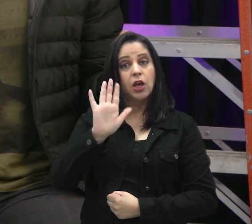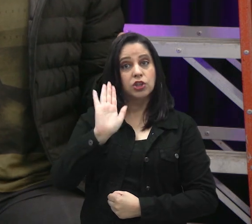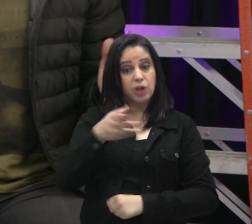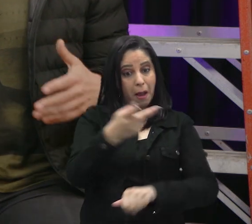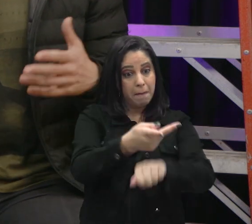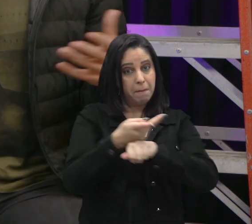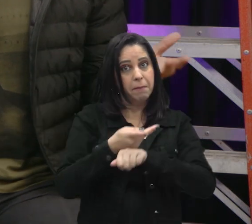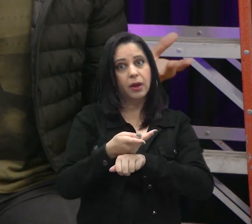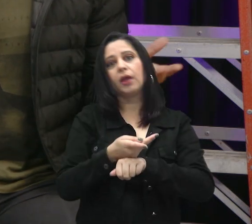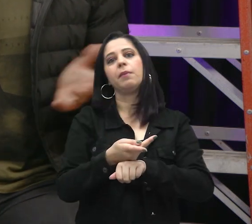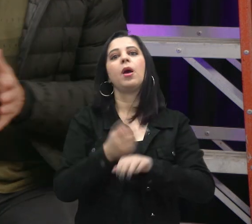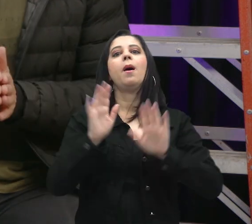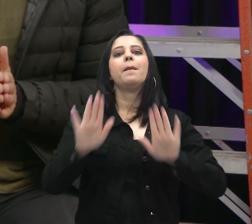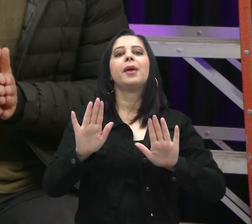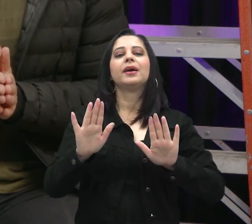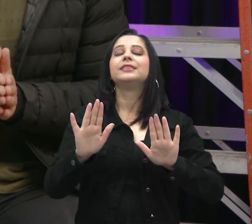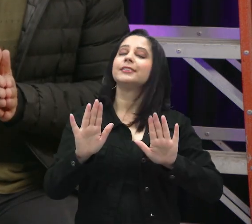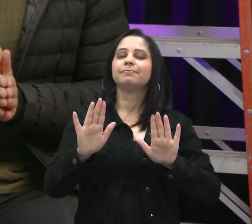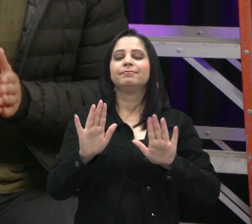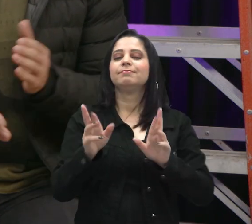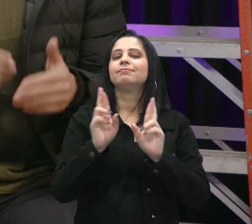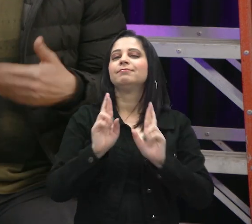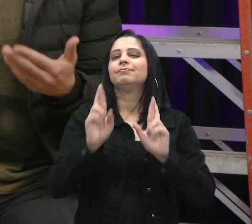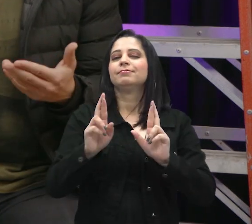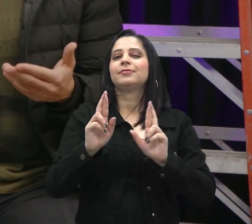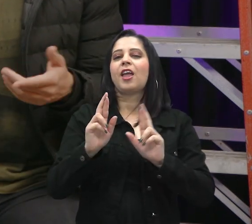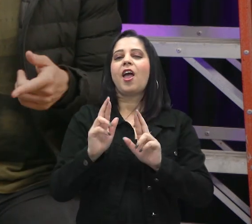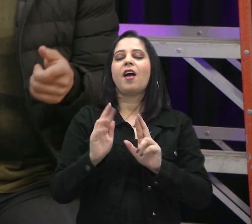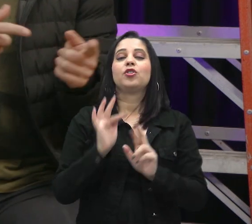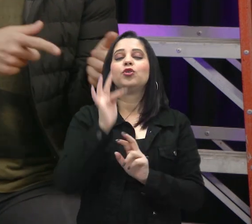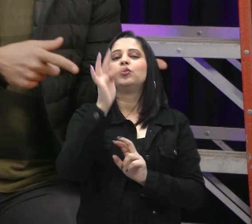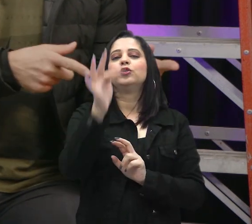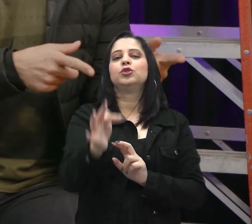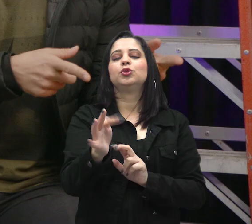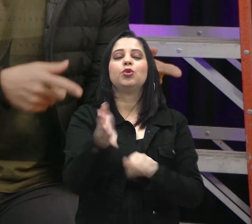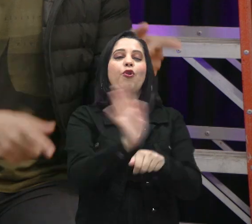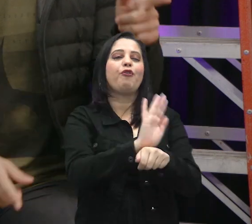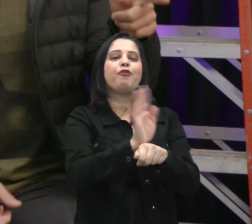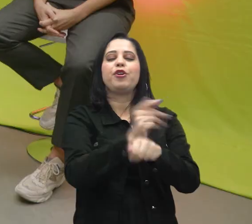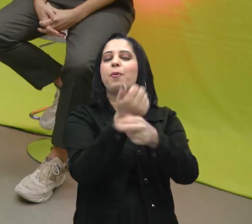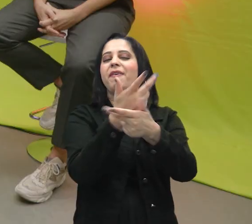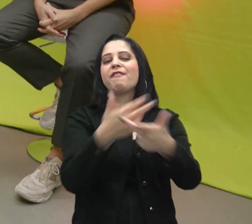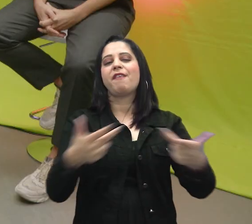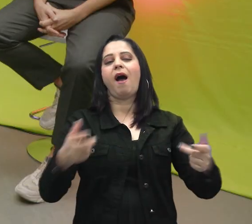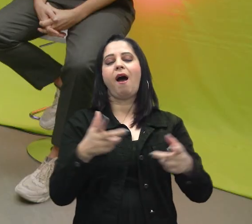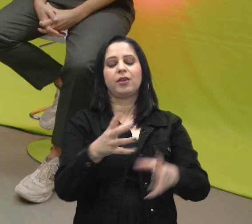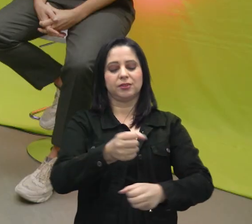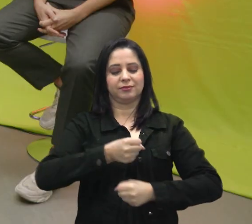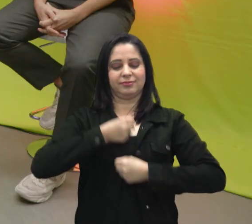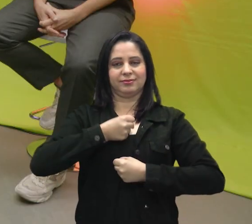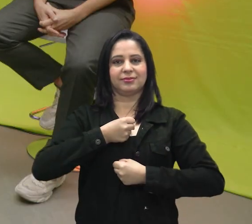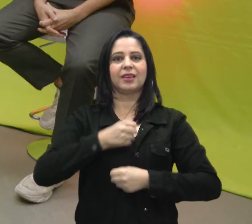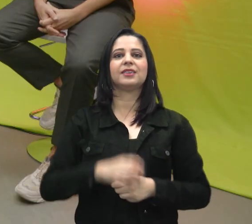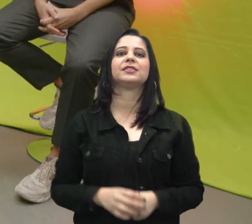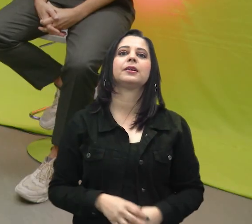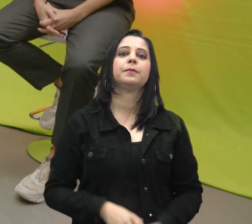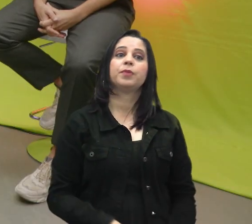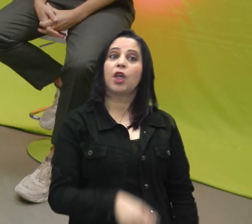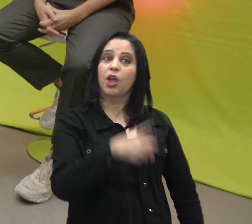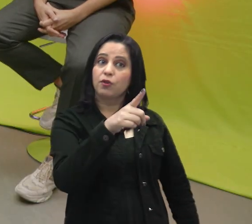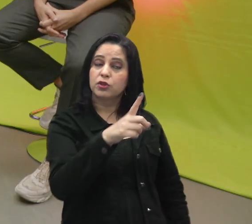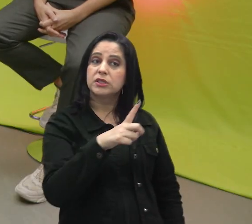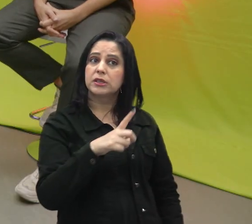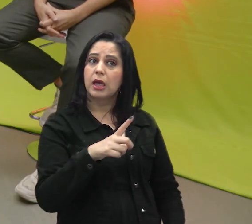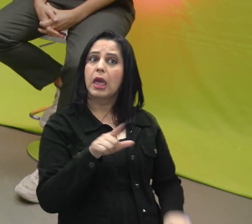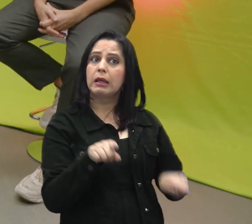não consegue abrir essa porta aí para outros gêneros também, inclusive para o humor, que é uma marca registrada sua. Você trabalha